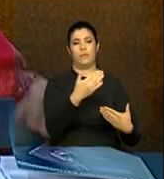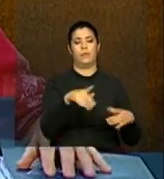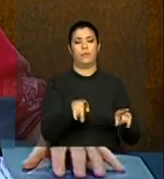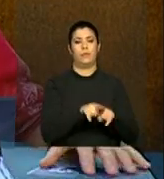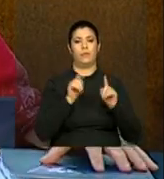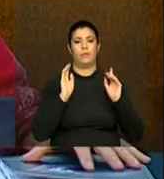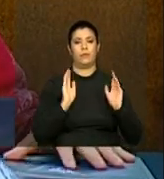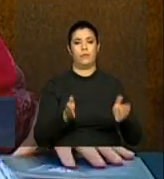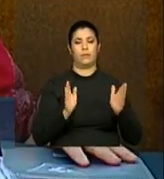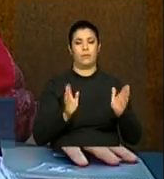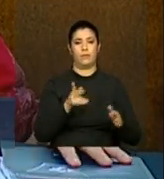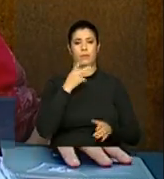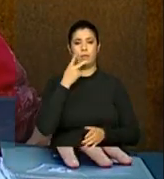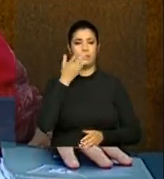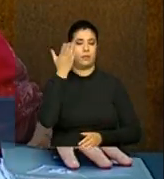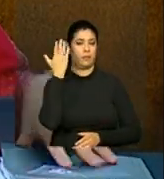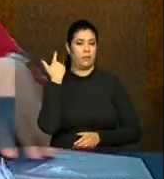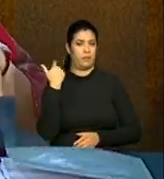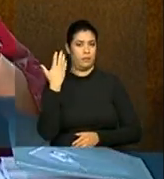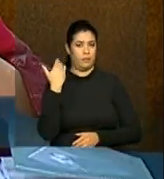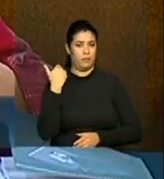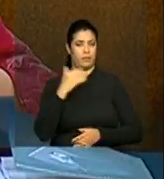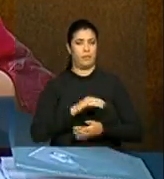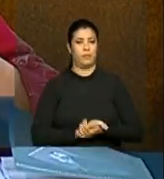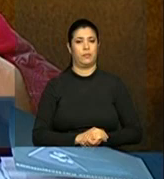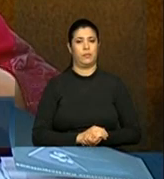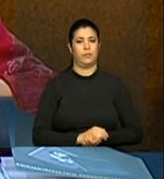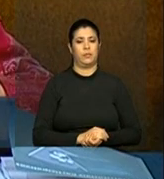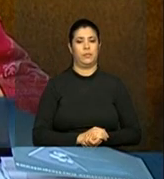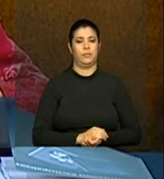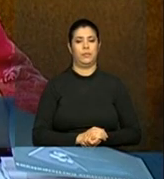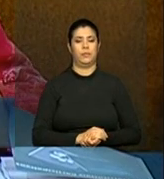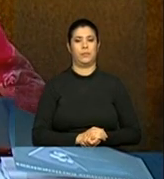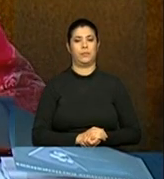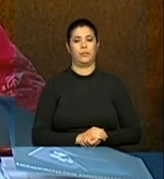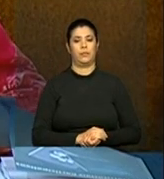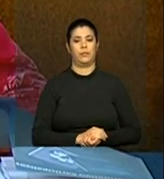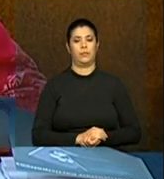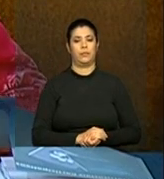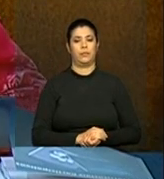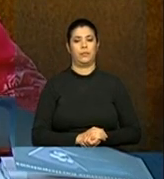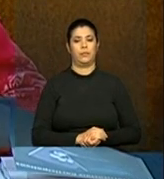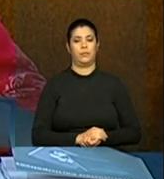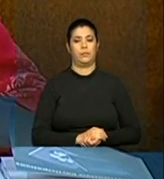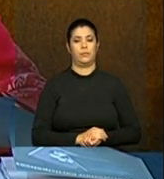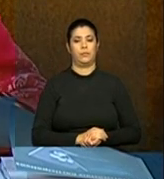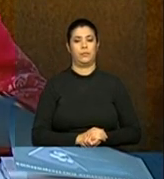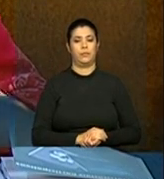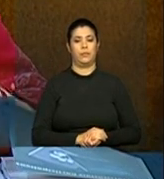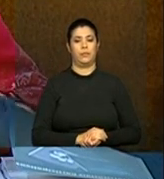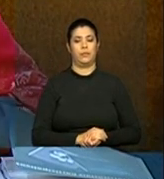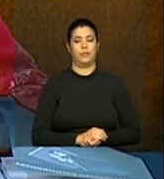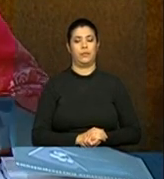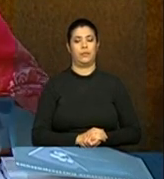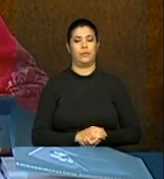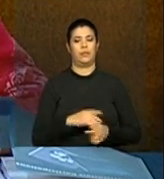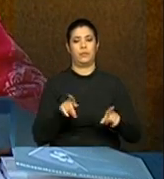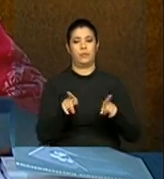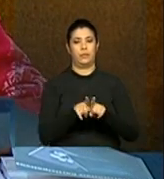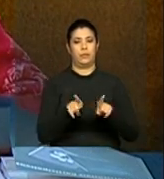já disse isso paraa Mir várias vezes. Eh, e a